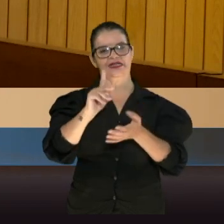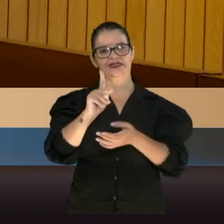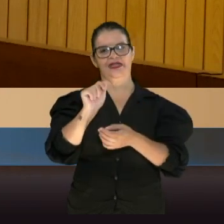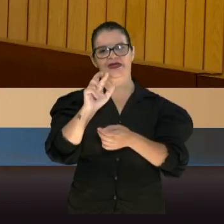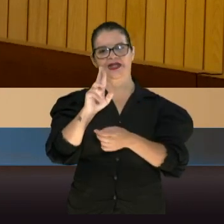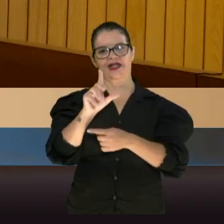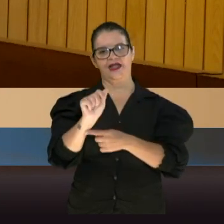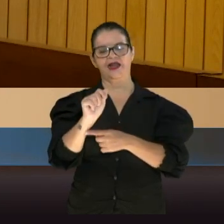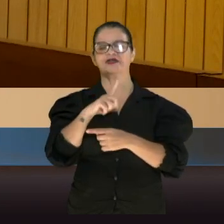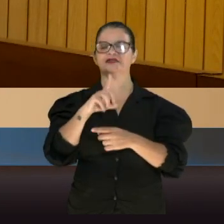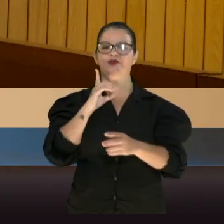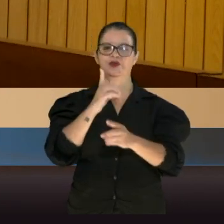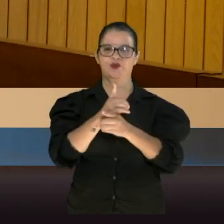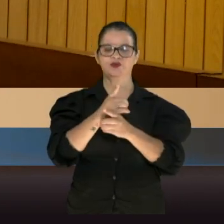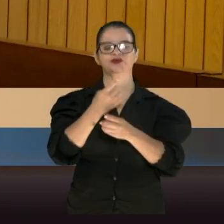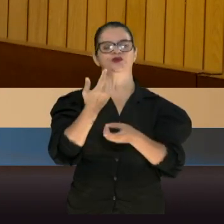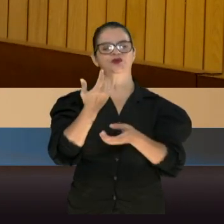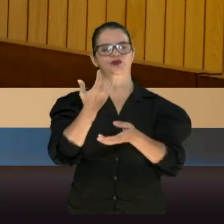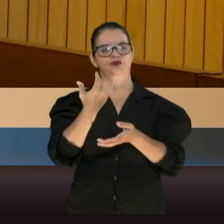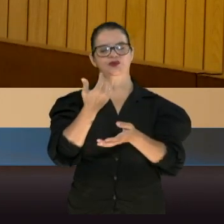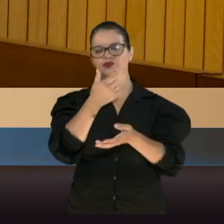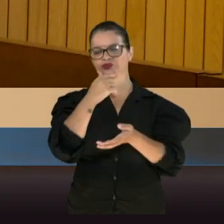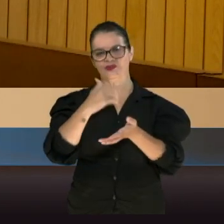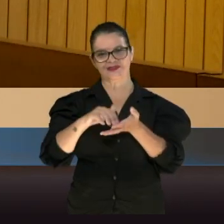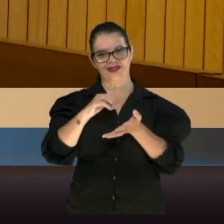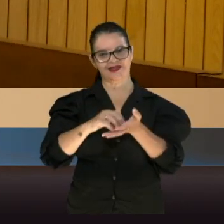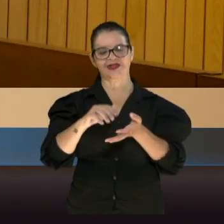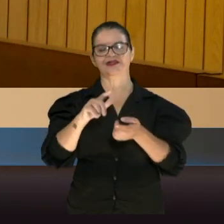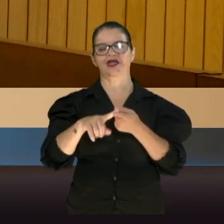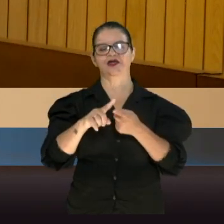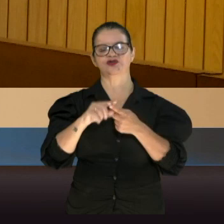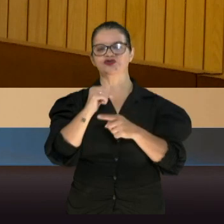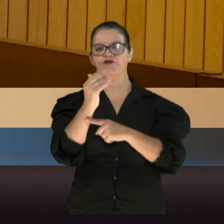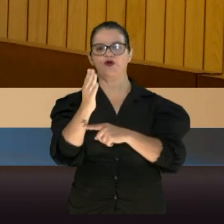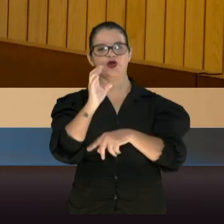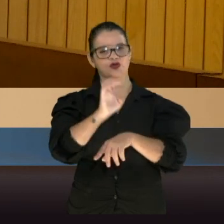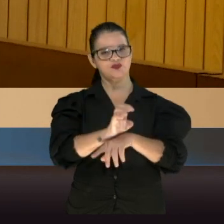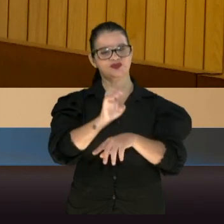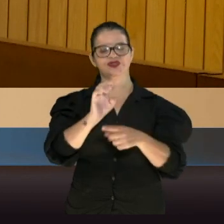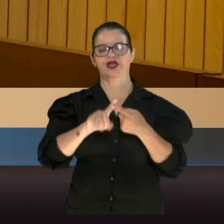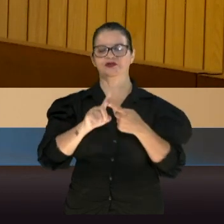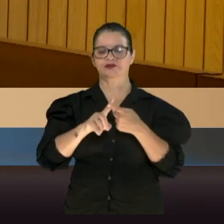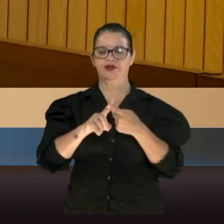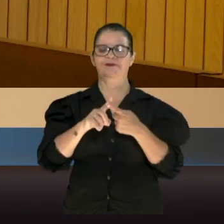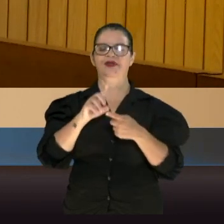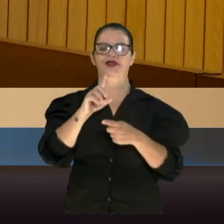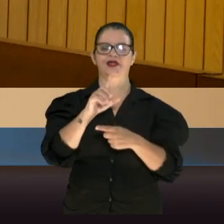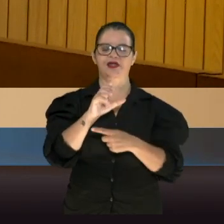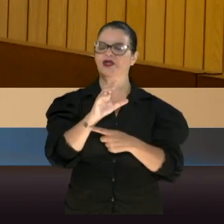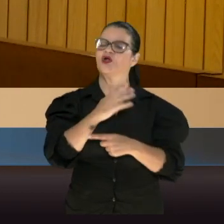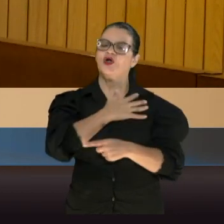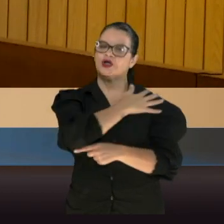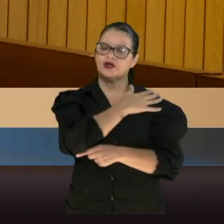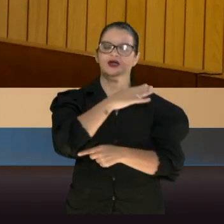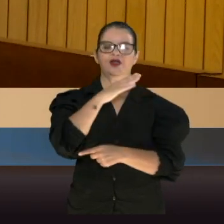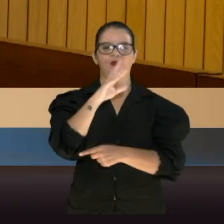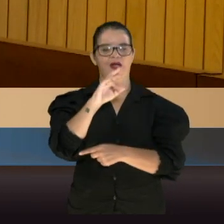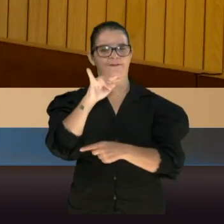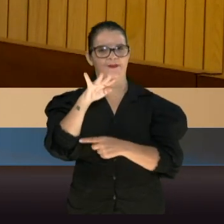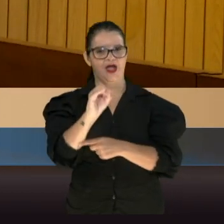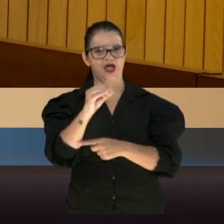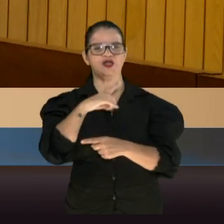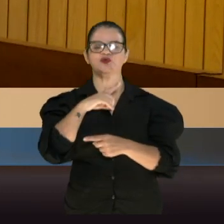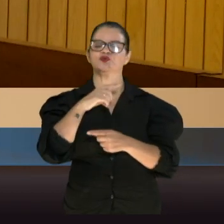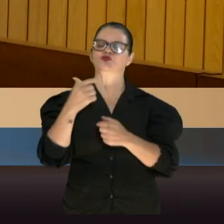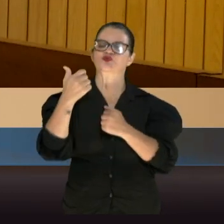com os secretários de Segurança Pública e Defesa Social fora do Estado. Coronel Marcos Ramalho, nosso subcomandante-geral, em nome do qual